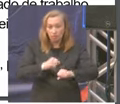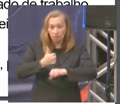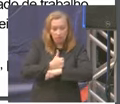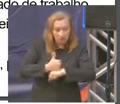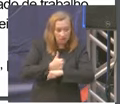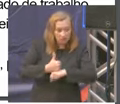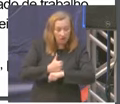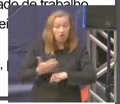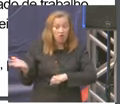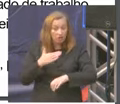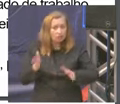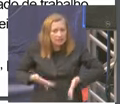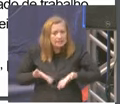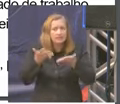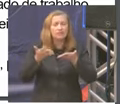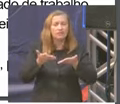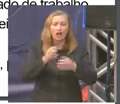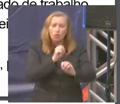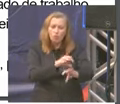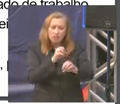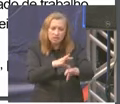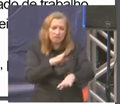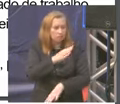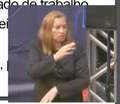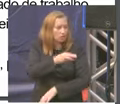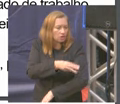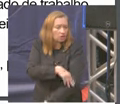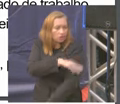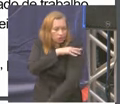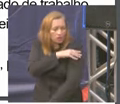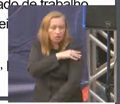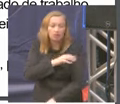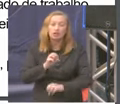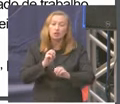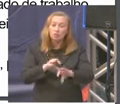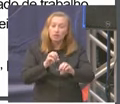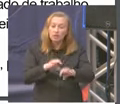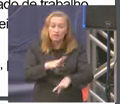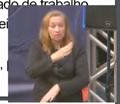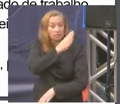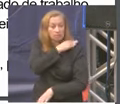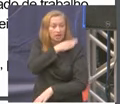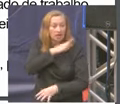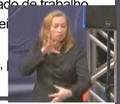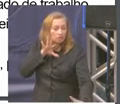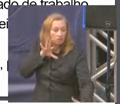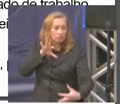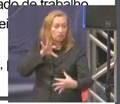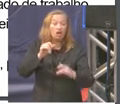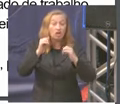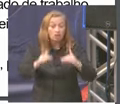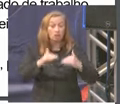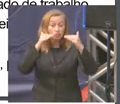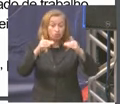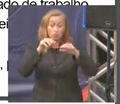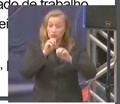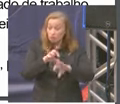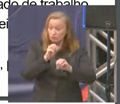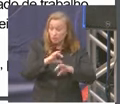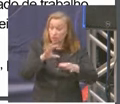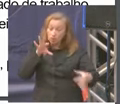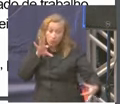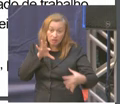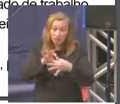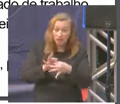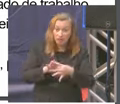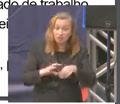Vamos incentivar ensino fundamental, ensino médio e superior, cruzando com o ensino técnico. Então, vamos implementar esse projeto para